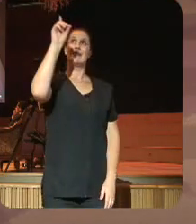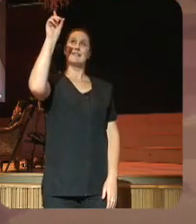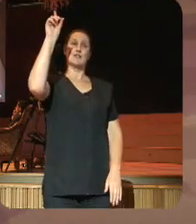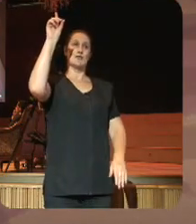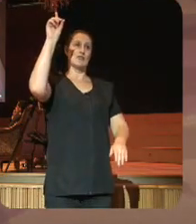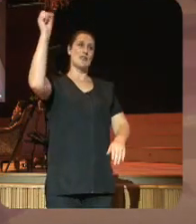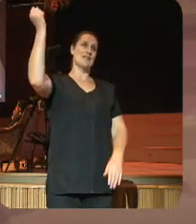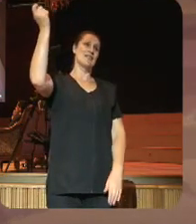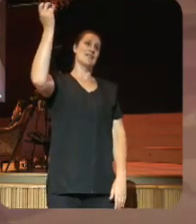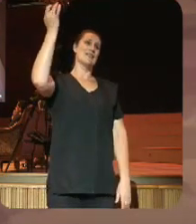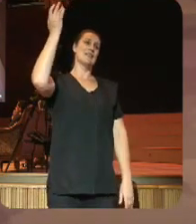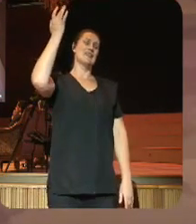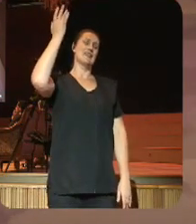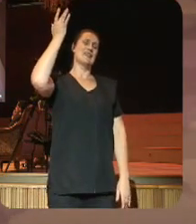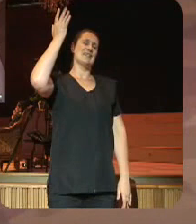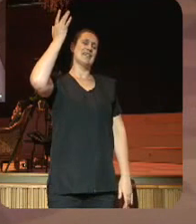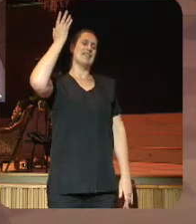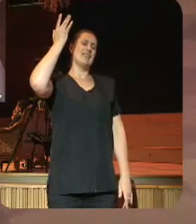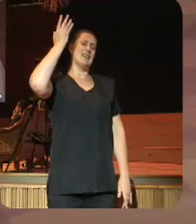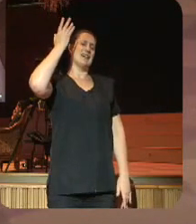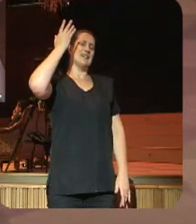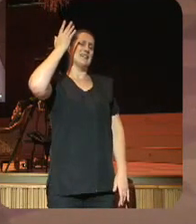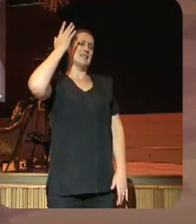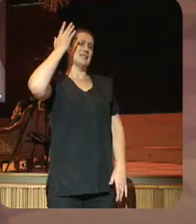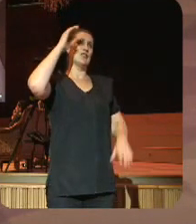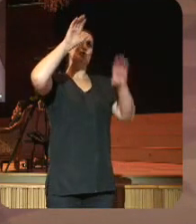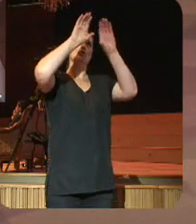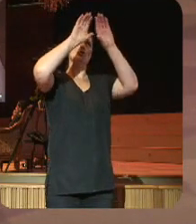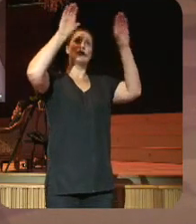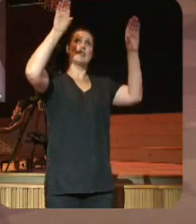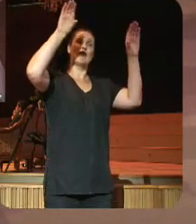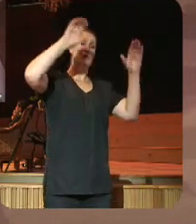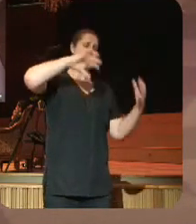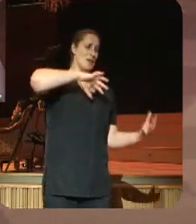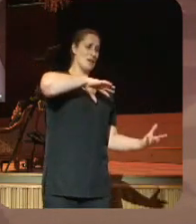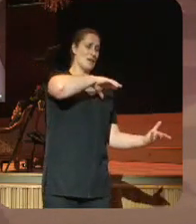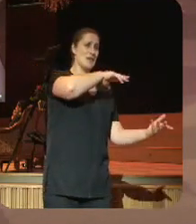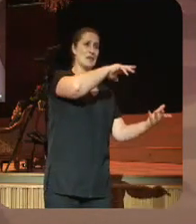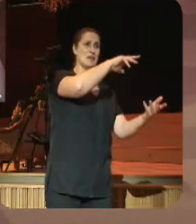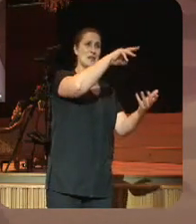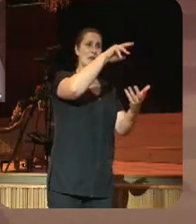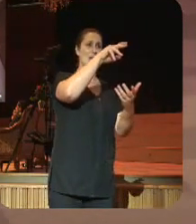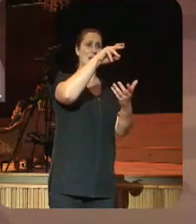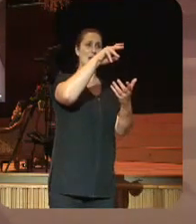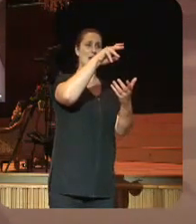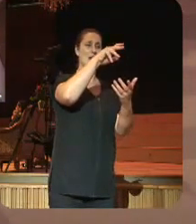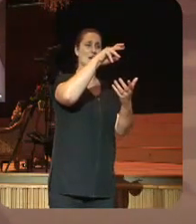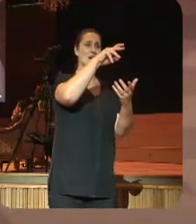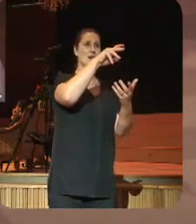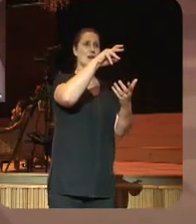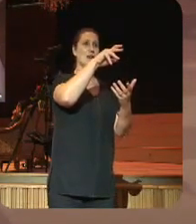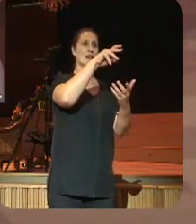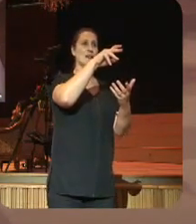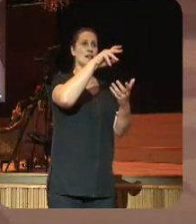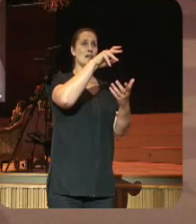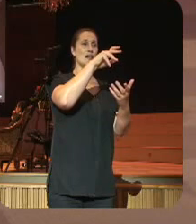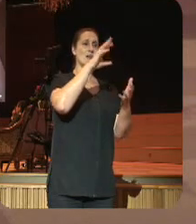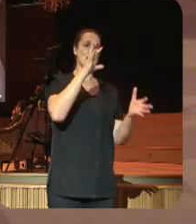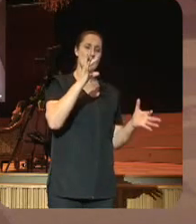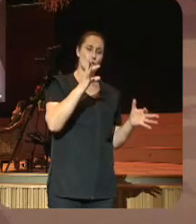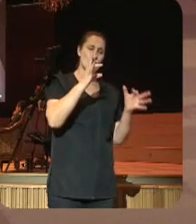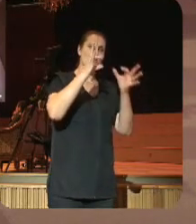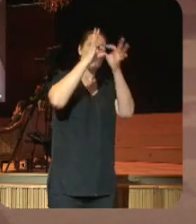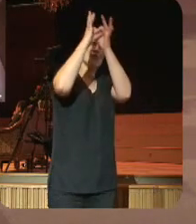abriu e se escancarou no céu e na terra. E a Bíblia diz que ele fez reconciliação com o céu e com a